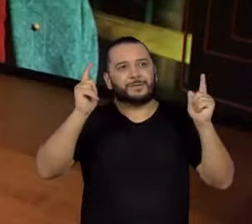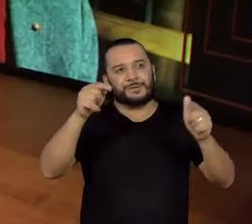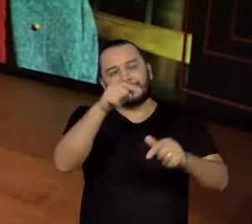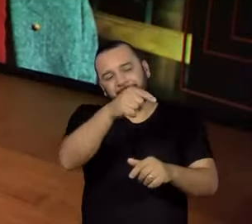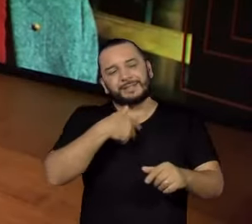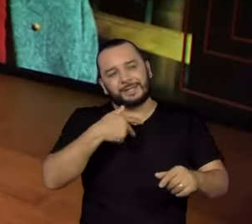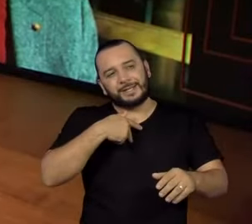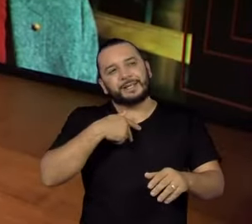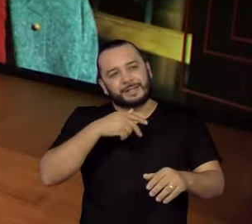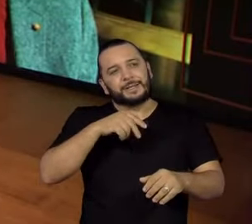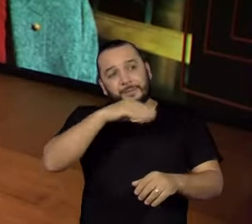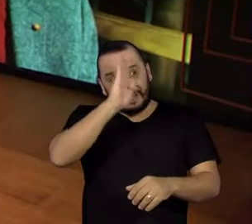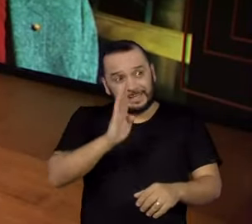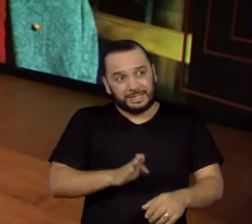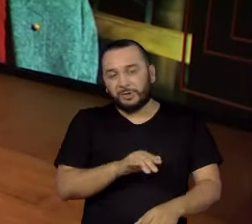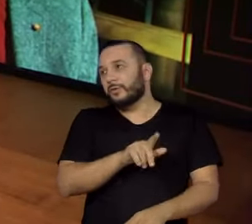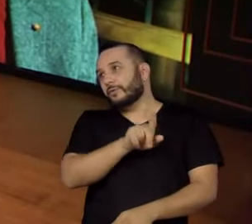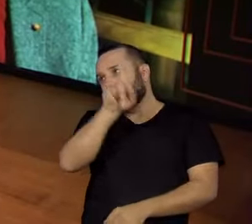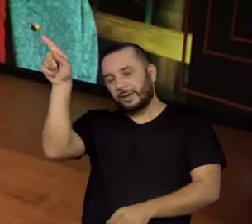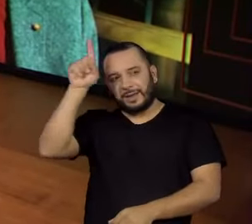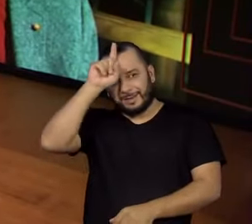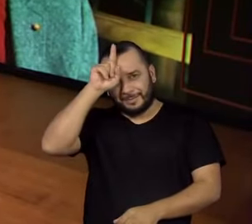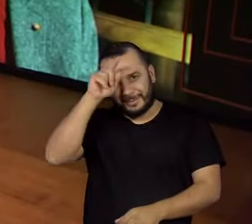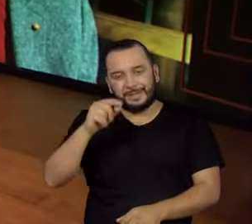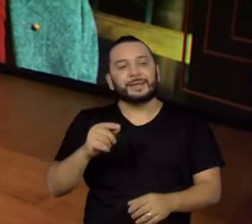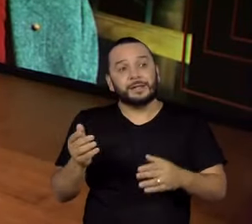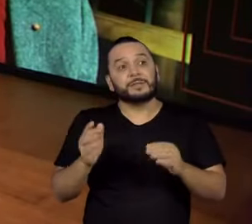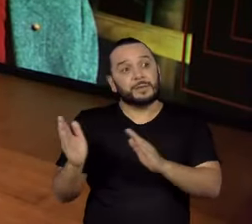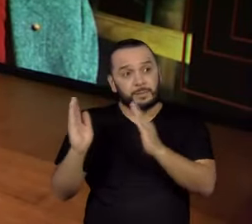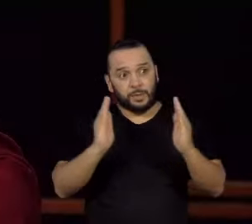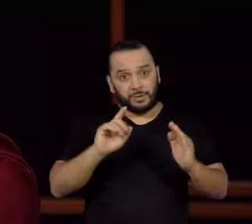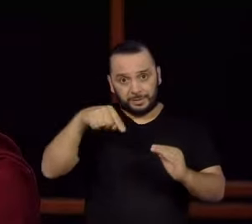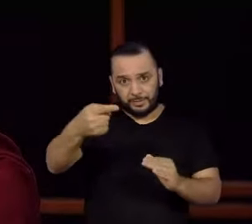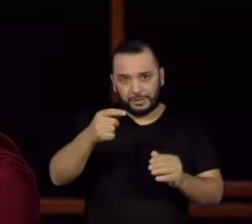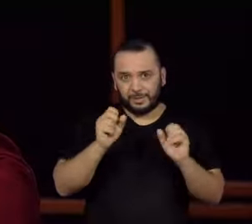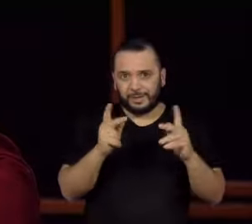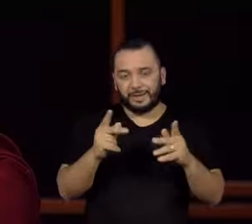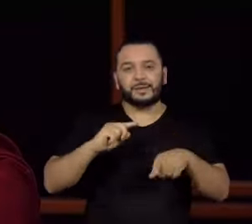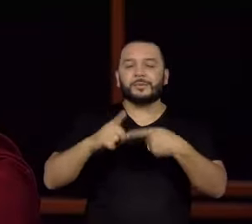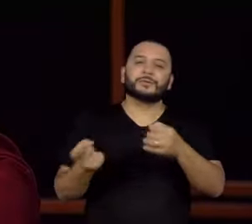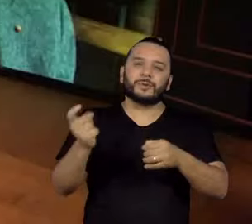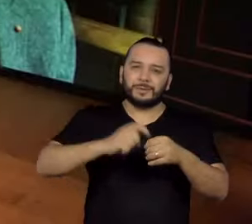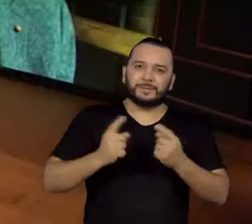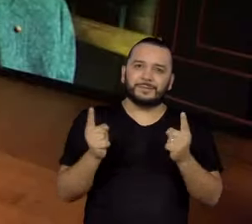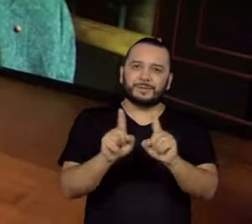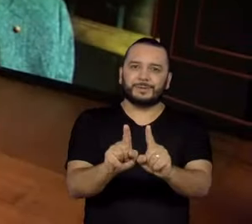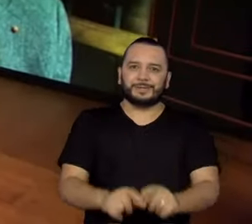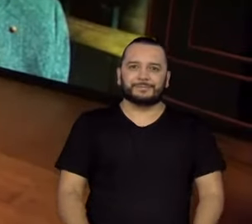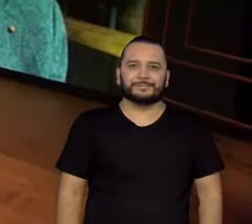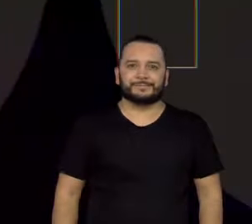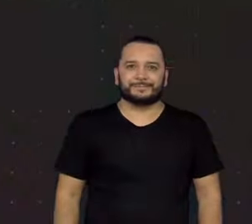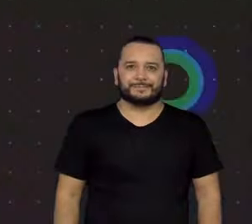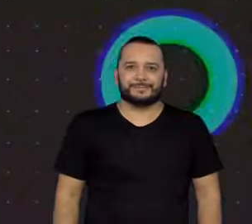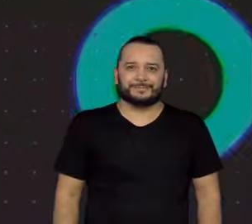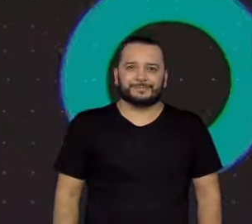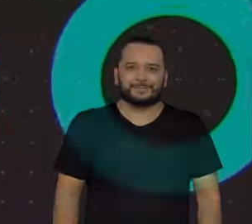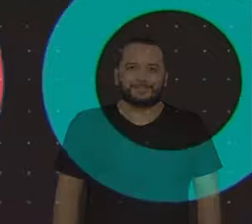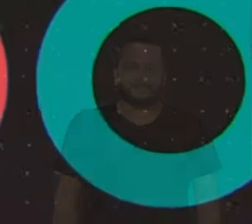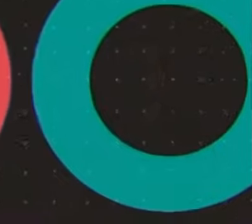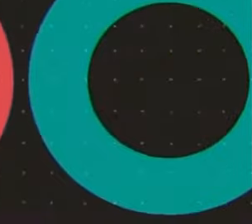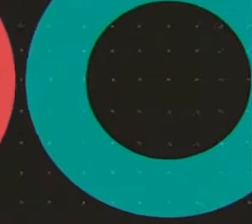em terras do velho continente, mas vai ser no próximo bloco, tá? Voltamos já com o Persona.